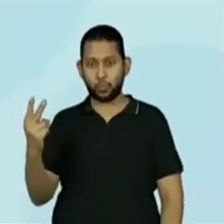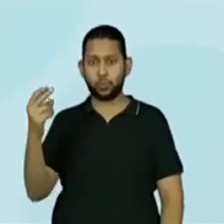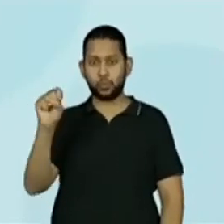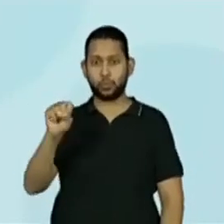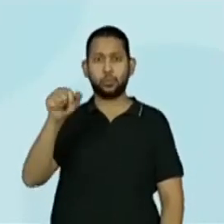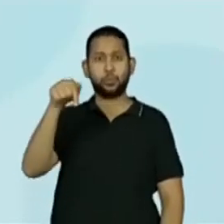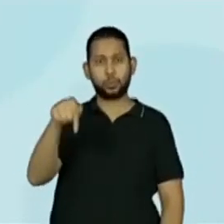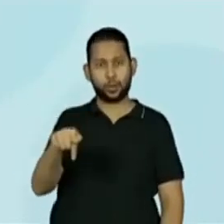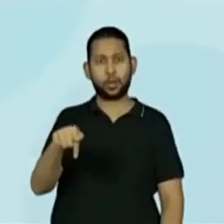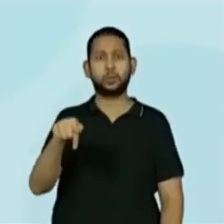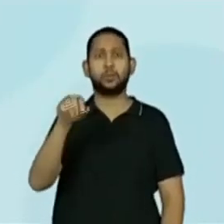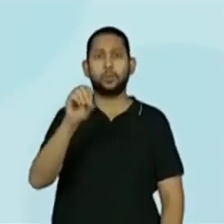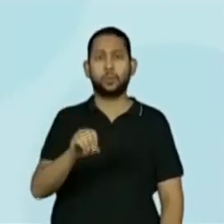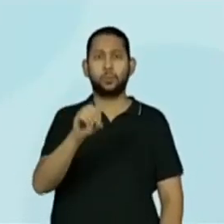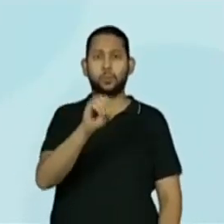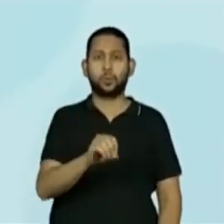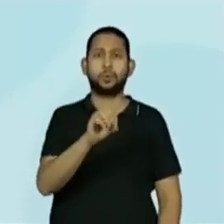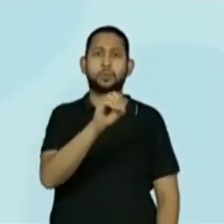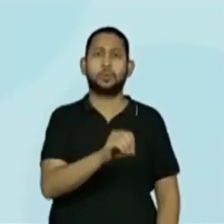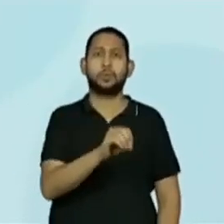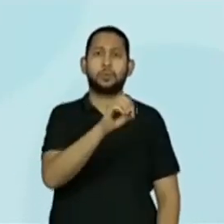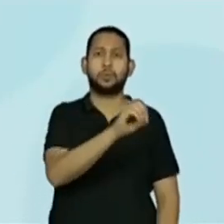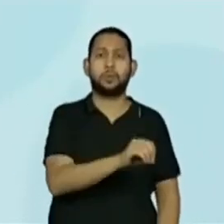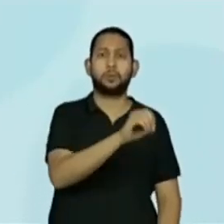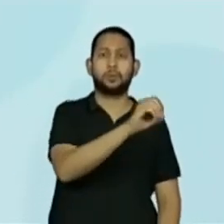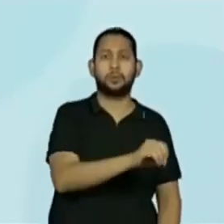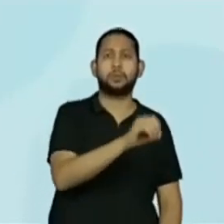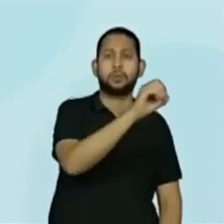exatamente quantas classes e quantas ordens? Olha,